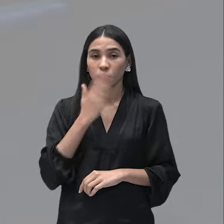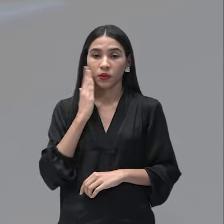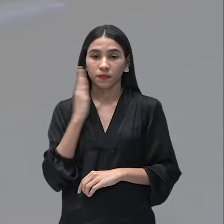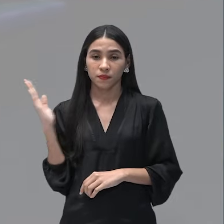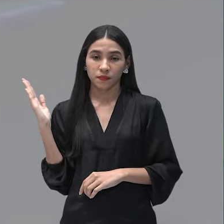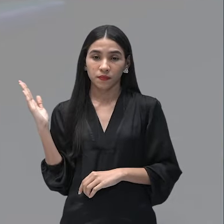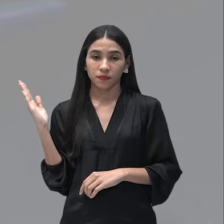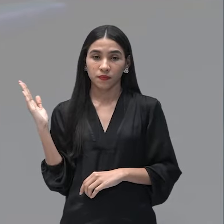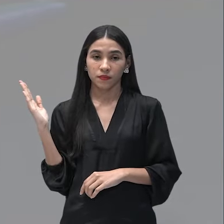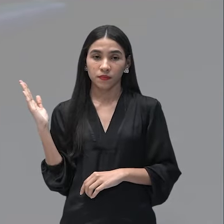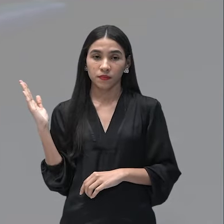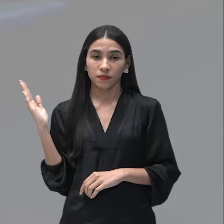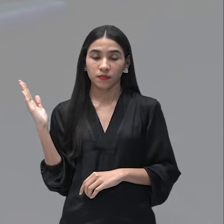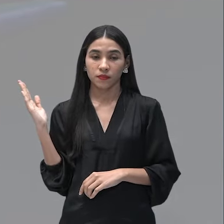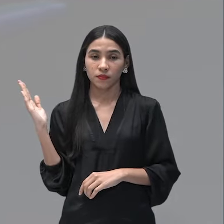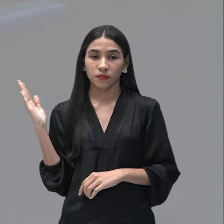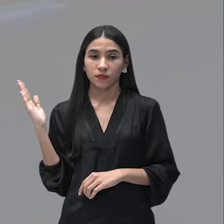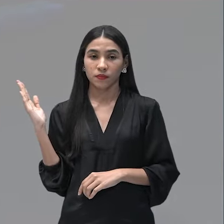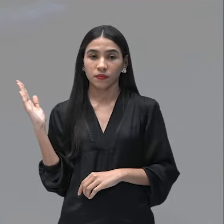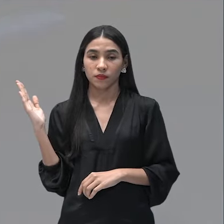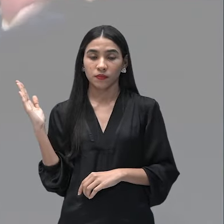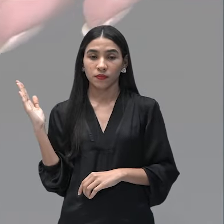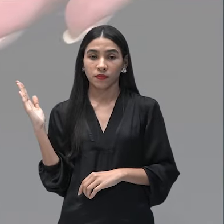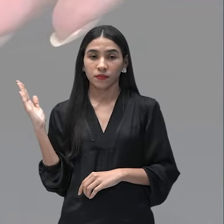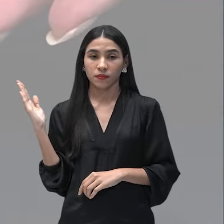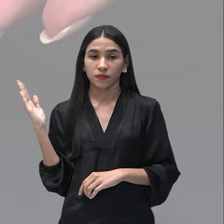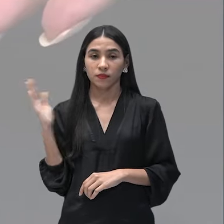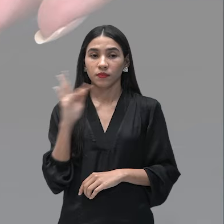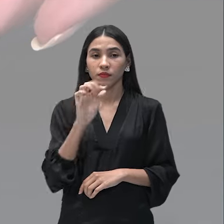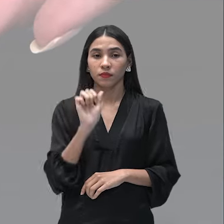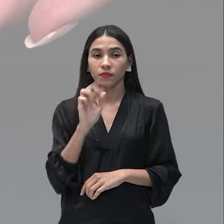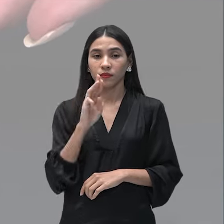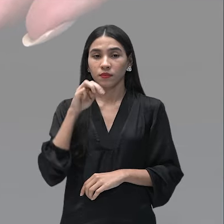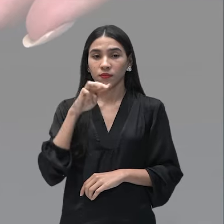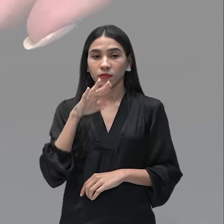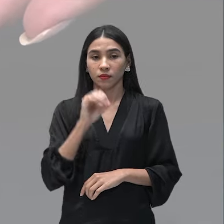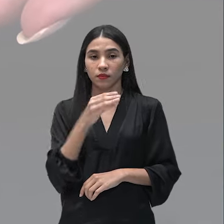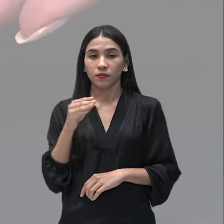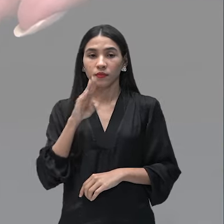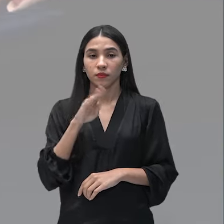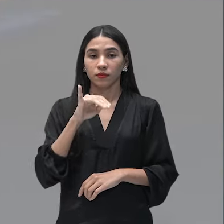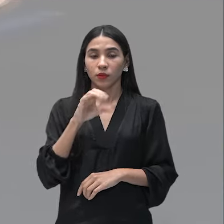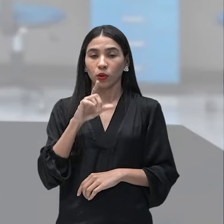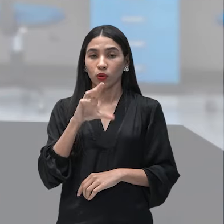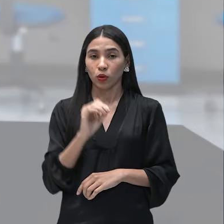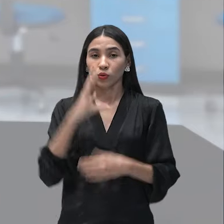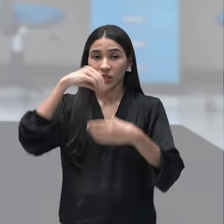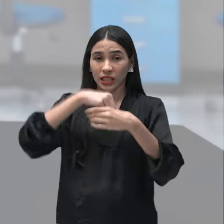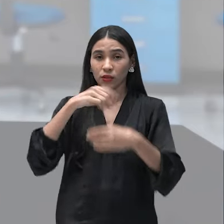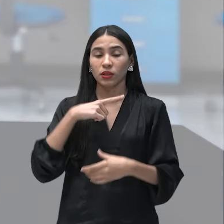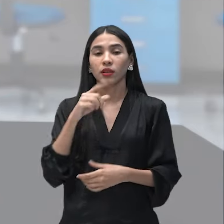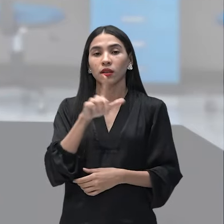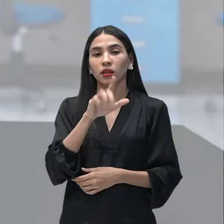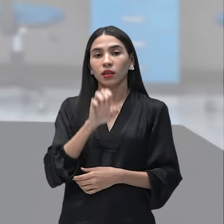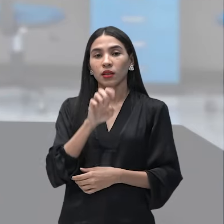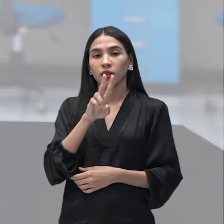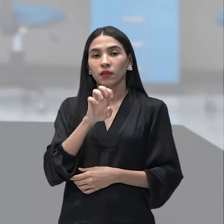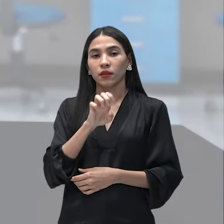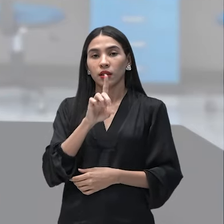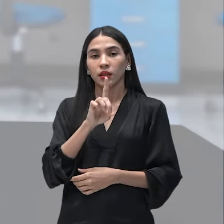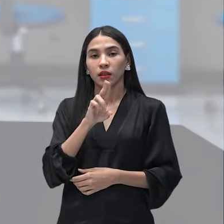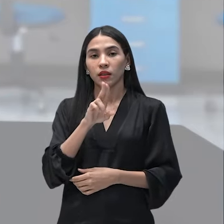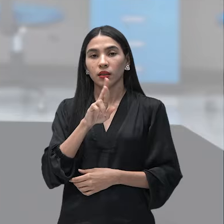Aqui nós temos o fermento biológico. Então, é aqui que se encontra a levedura, tá? São os fogos que